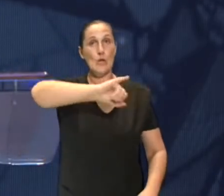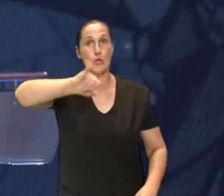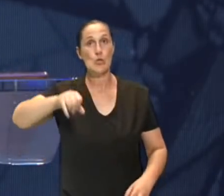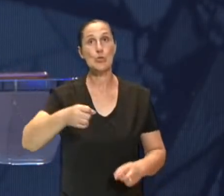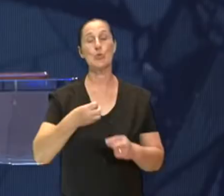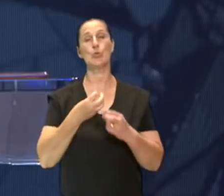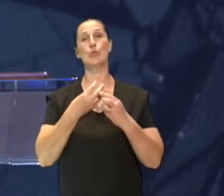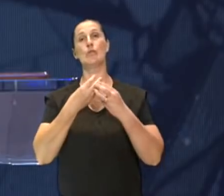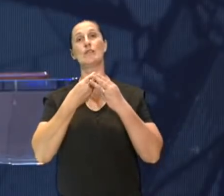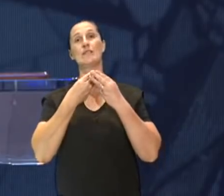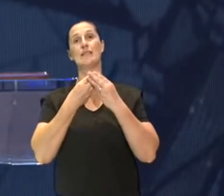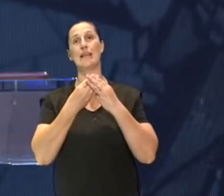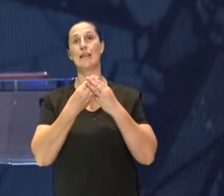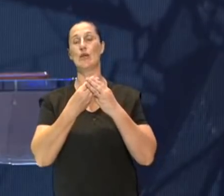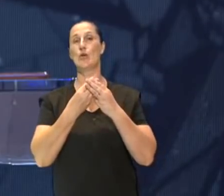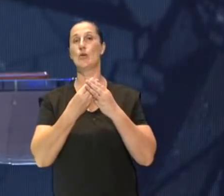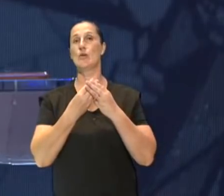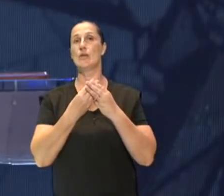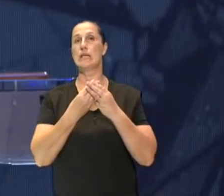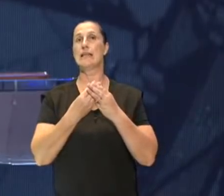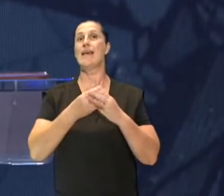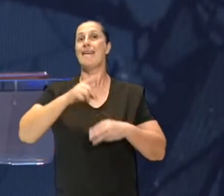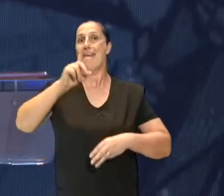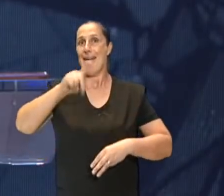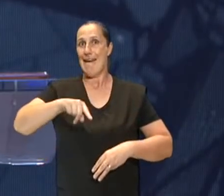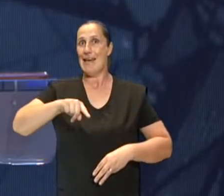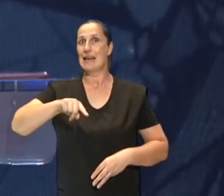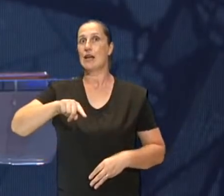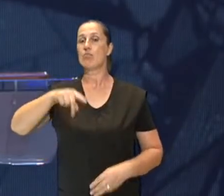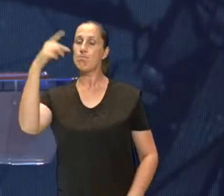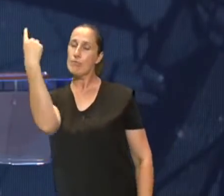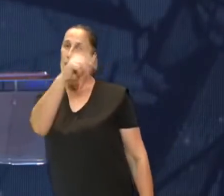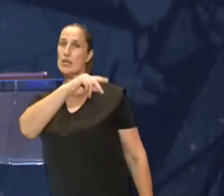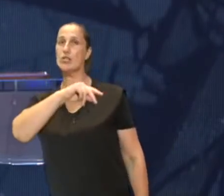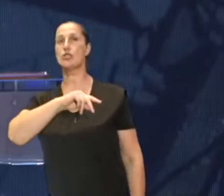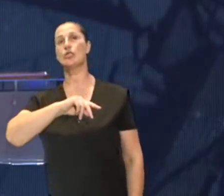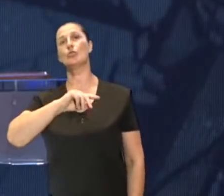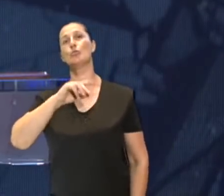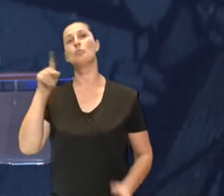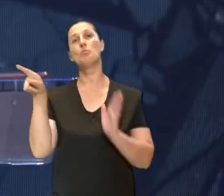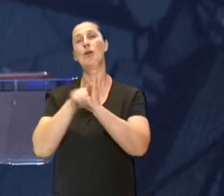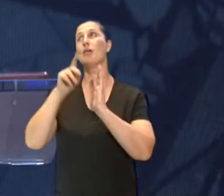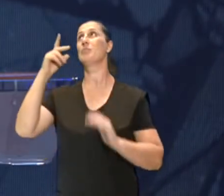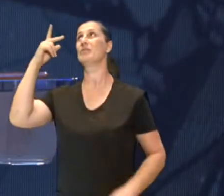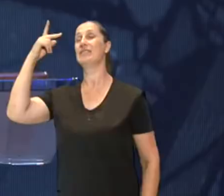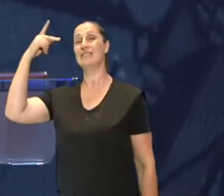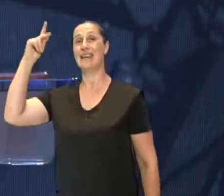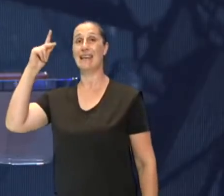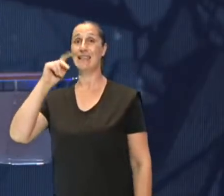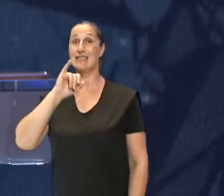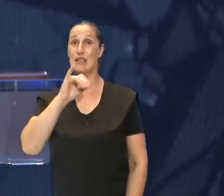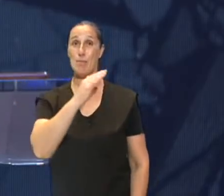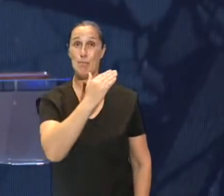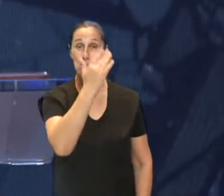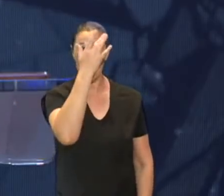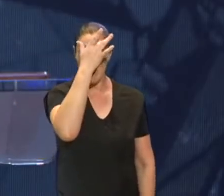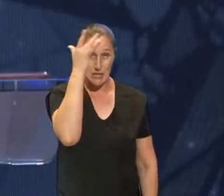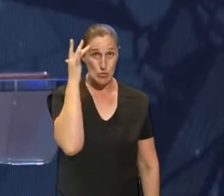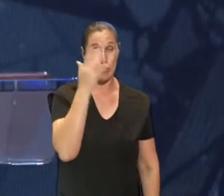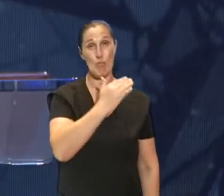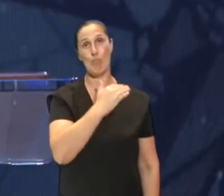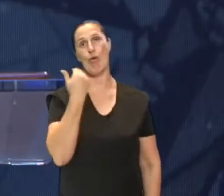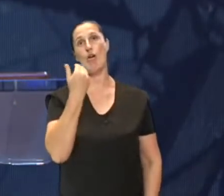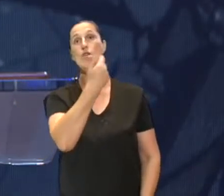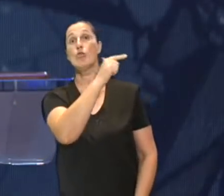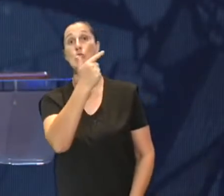era quase como que um castigo de Deus alguém morrer sem filhos. E ele dizendo: Senhor,